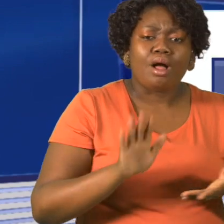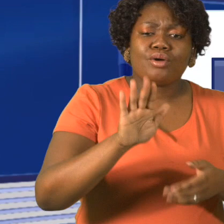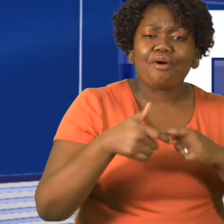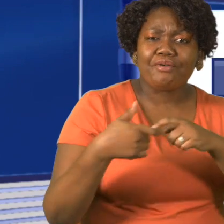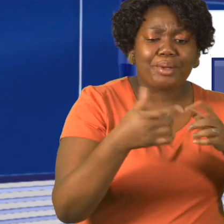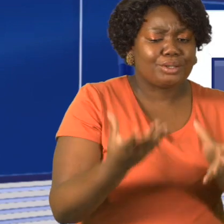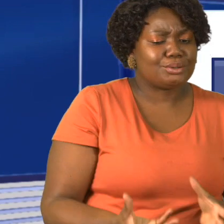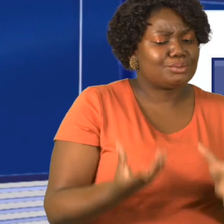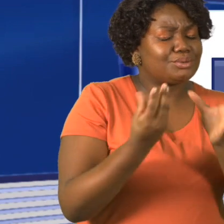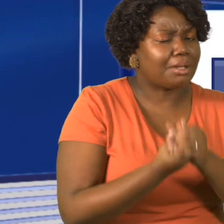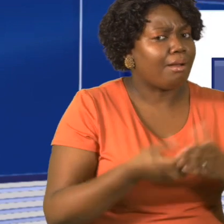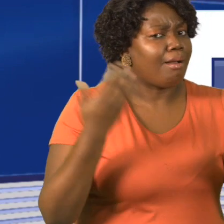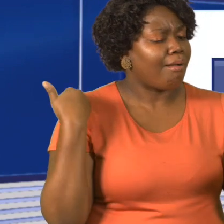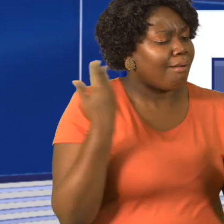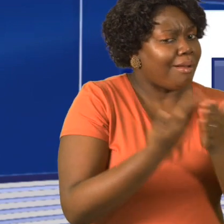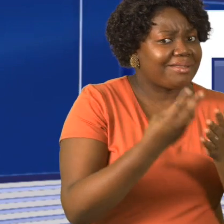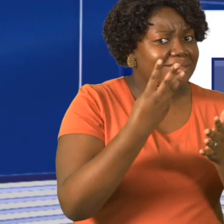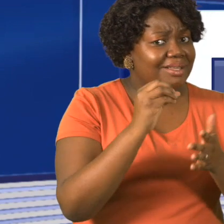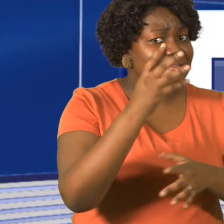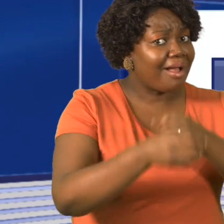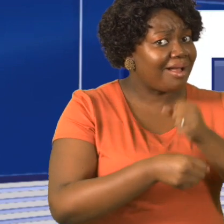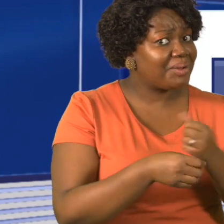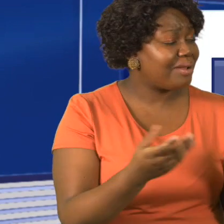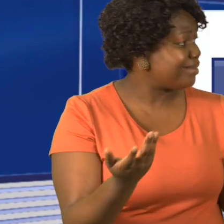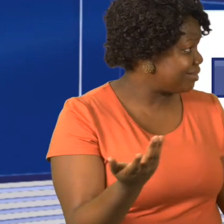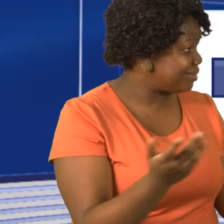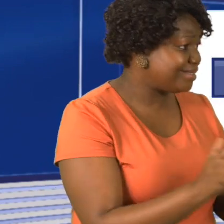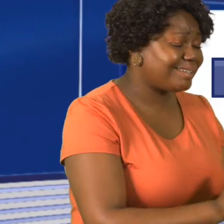madeira em obras de arte há mais de três décadas.